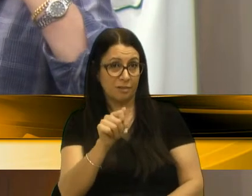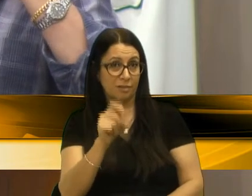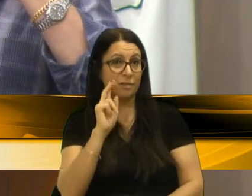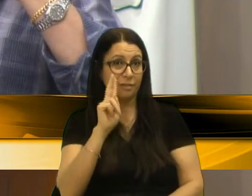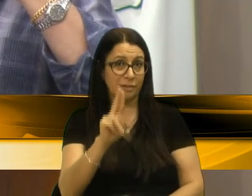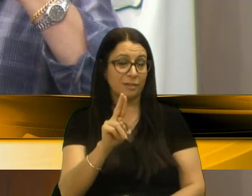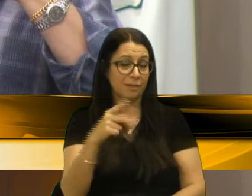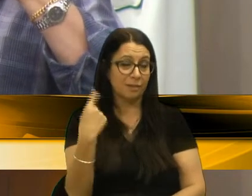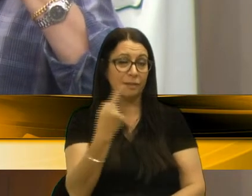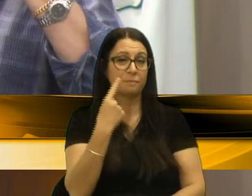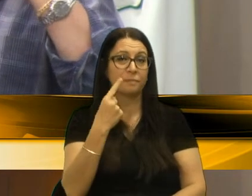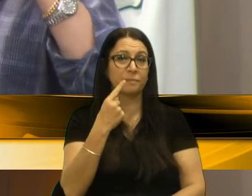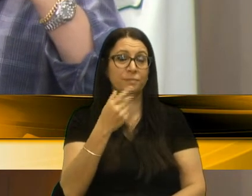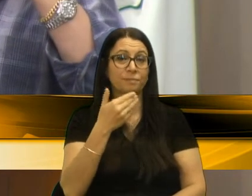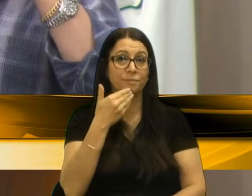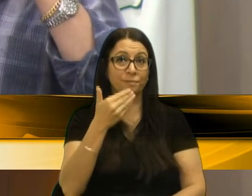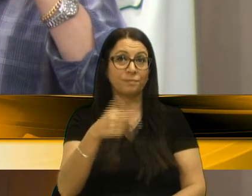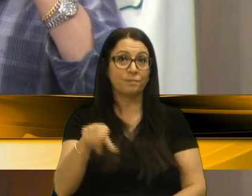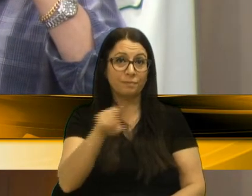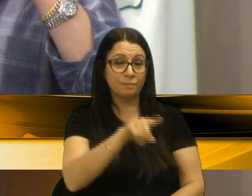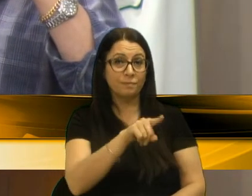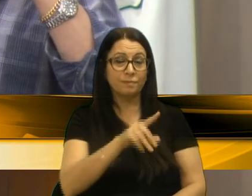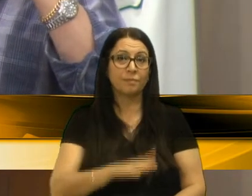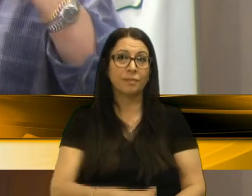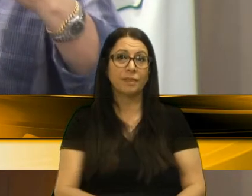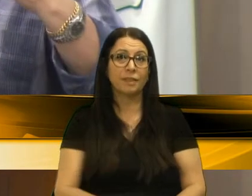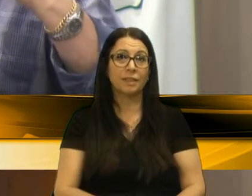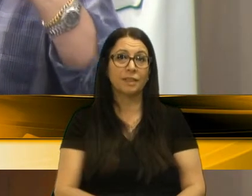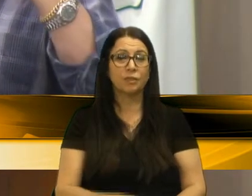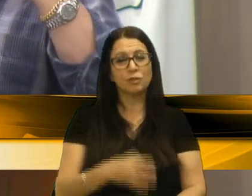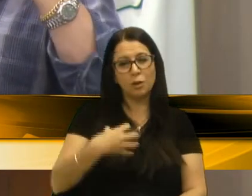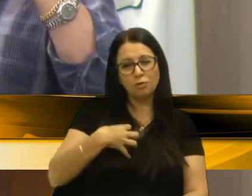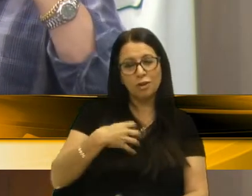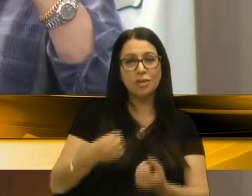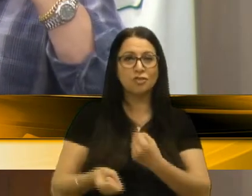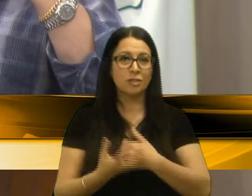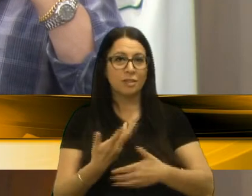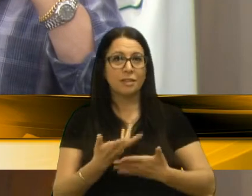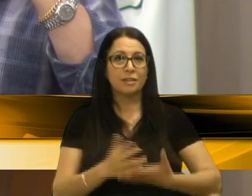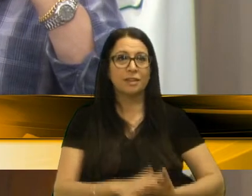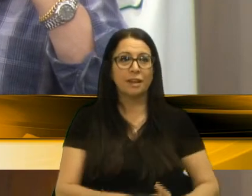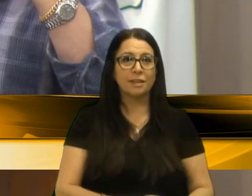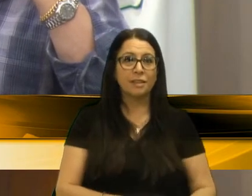aspecto que favorecia, tá, o jeitinho que a Vossa Senhoria